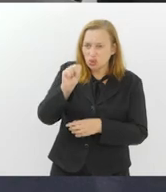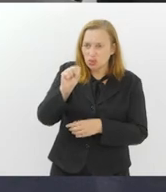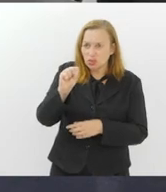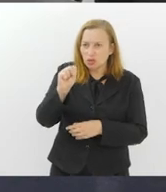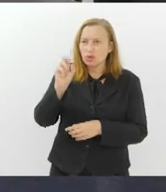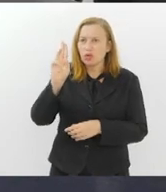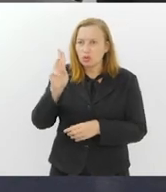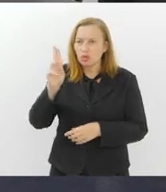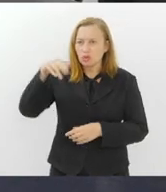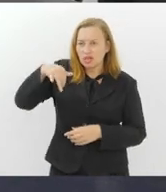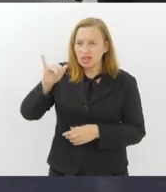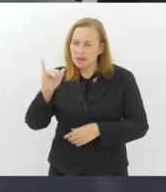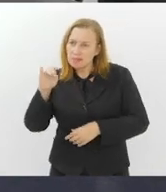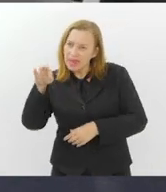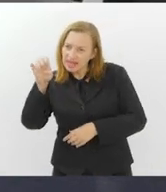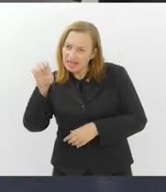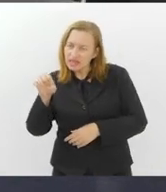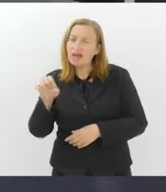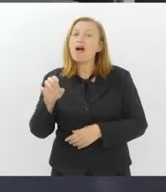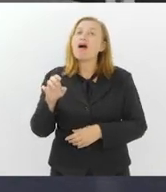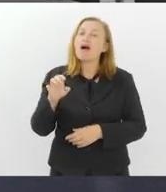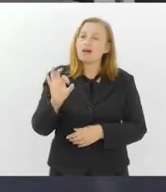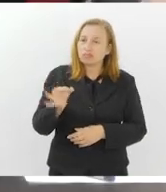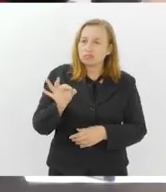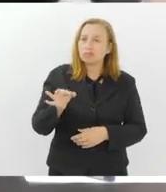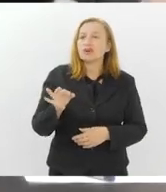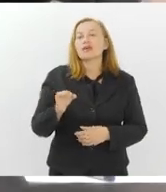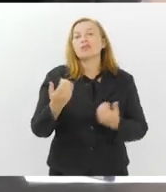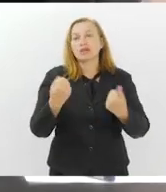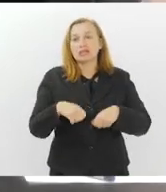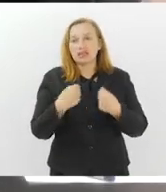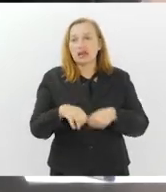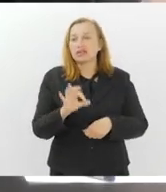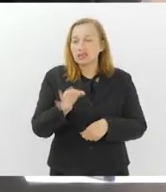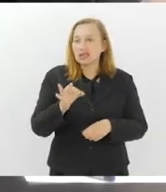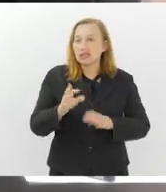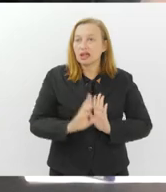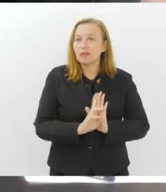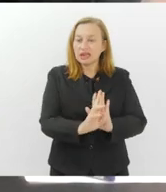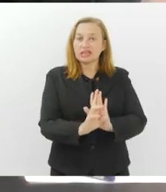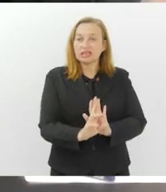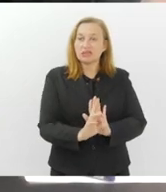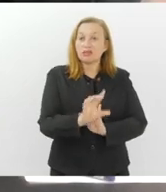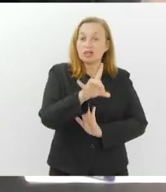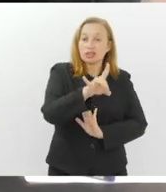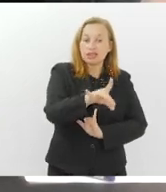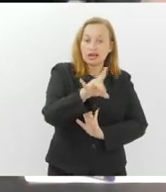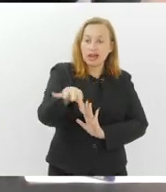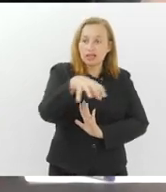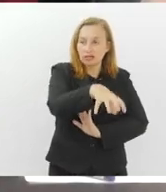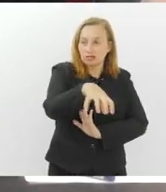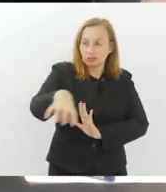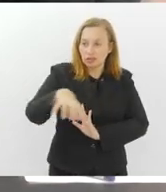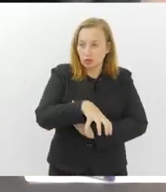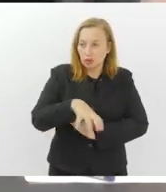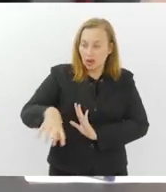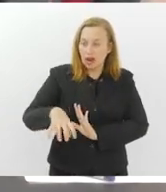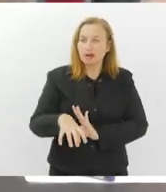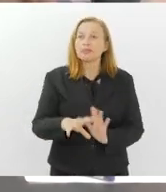Unimed, de fato, é específica, né? Então, aí a gente vai precisar ter, de fato, a representação da Unimed.